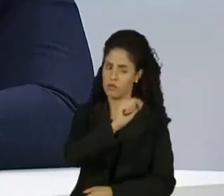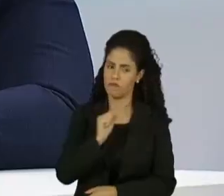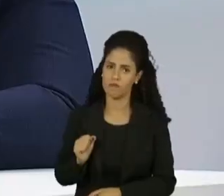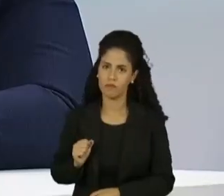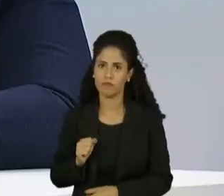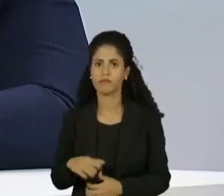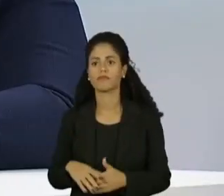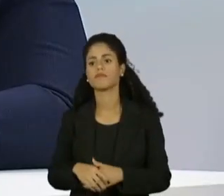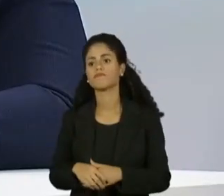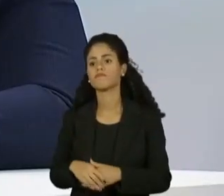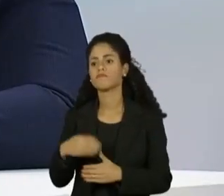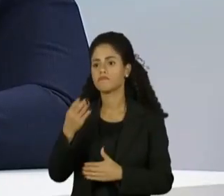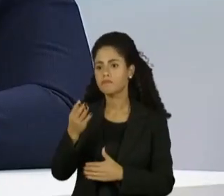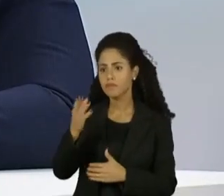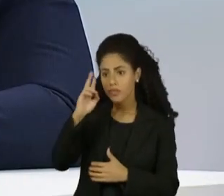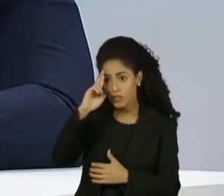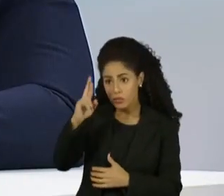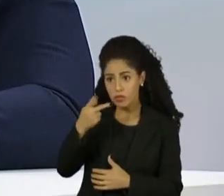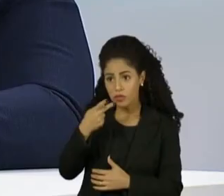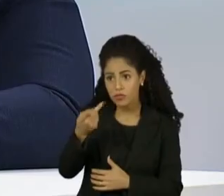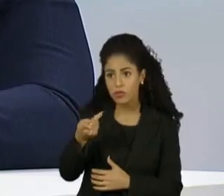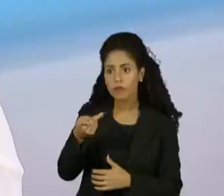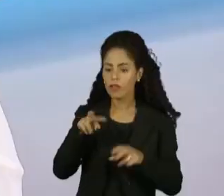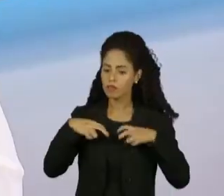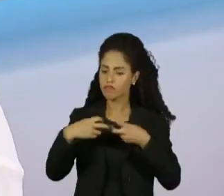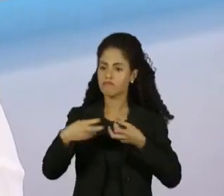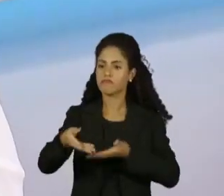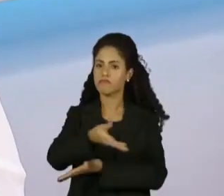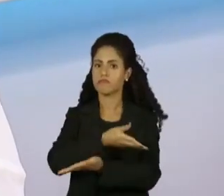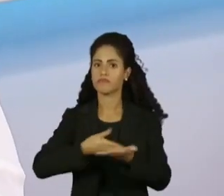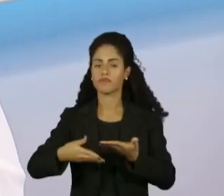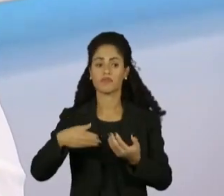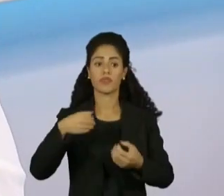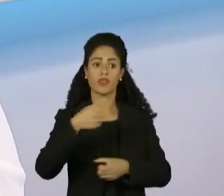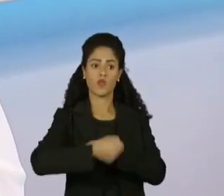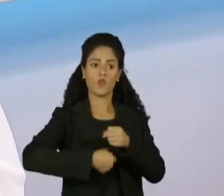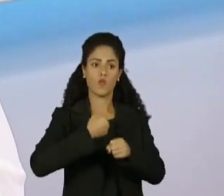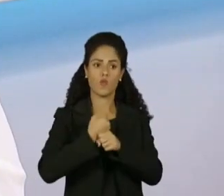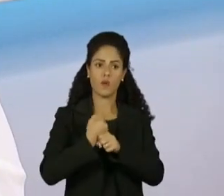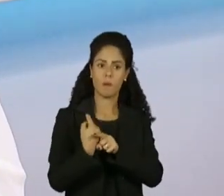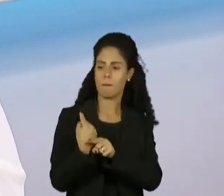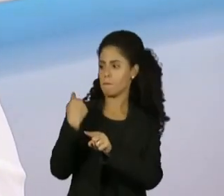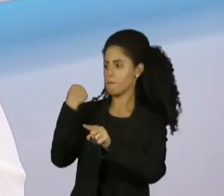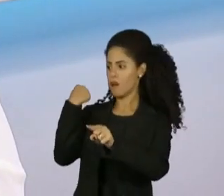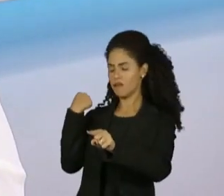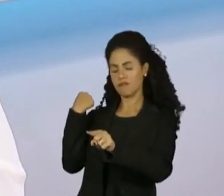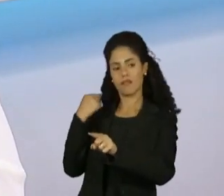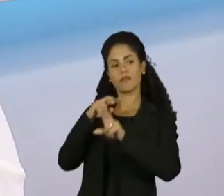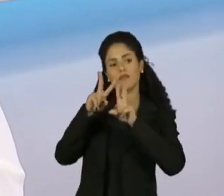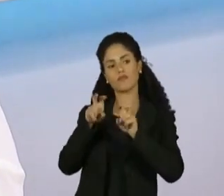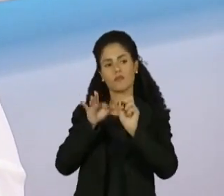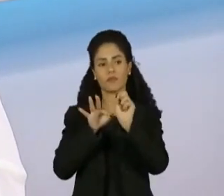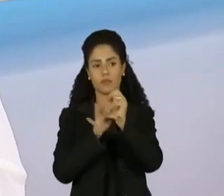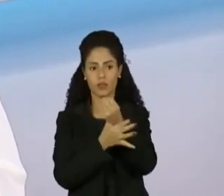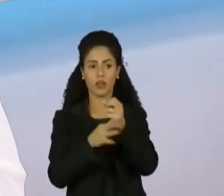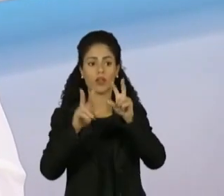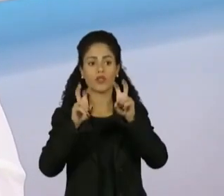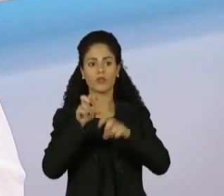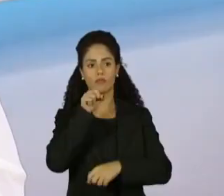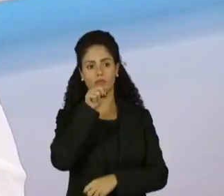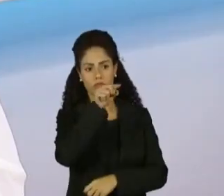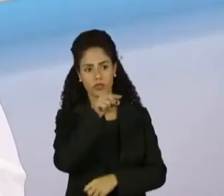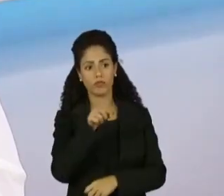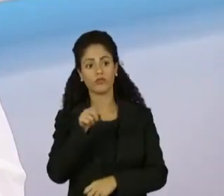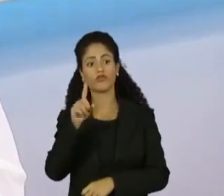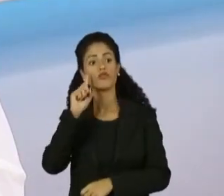Federal. Já que o senhor trouxe a questão pessoal aqui para o centro da roda, no meio do ano passado, durante uma audiência na Comissão de Segurança, falando